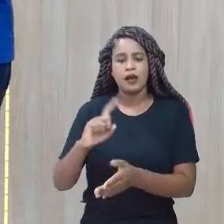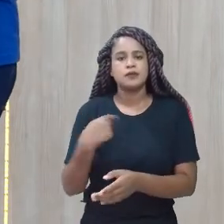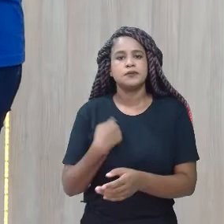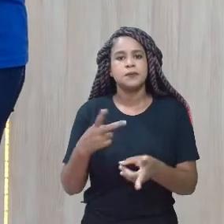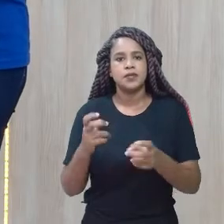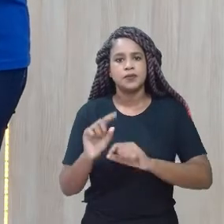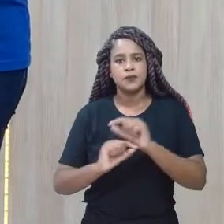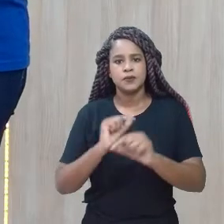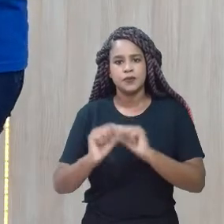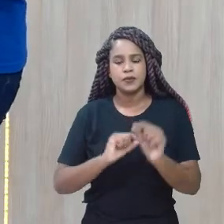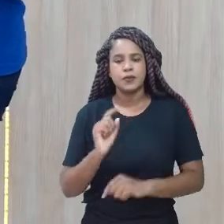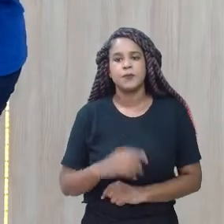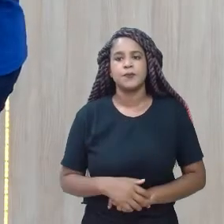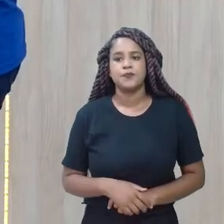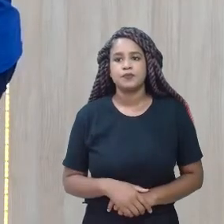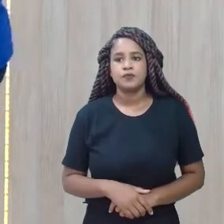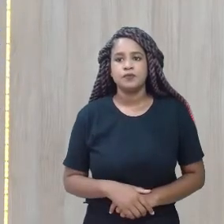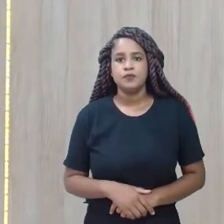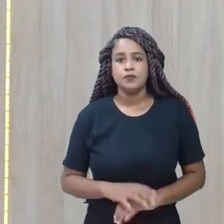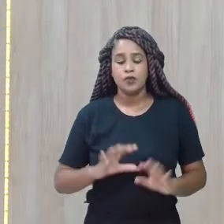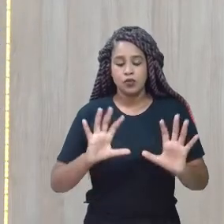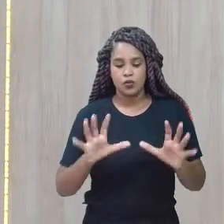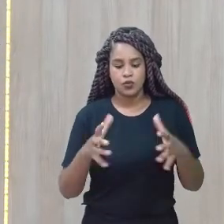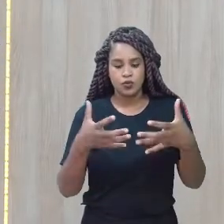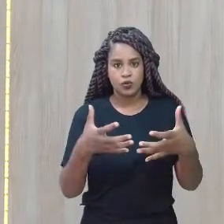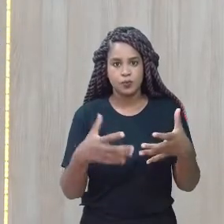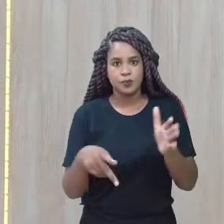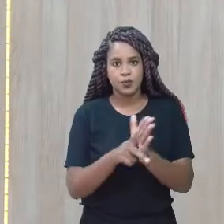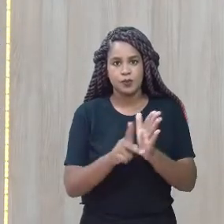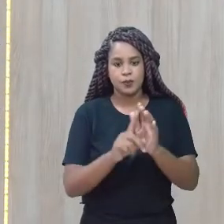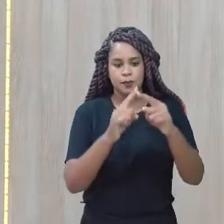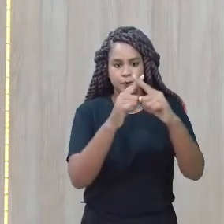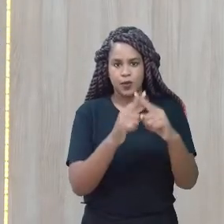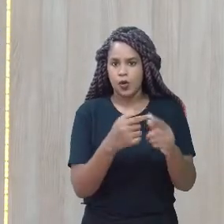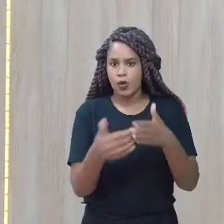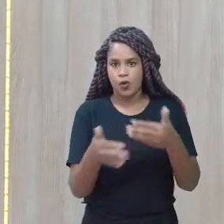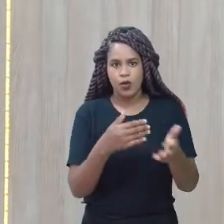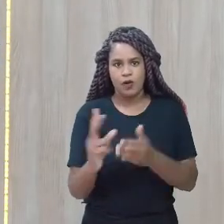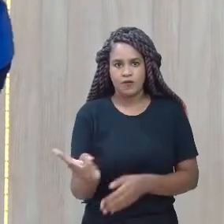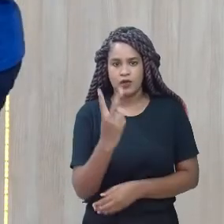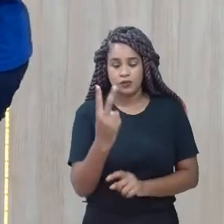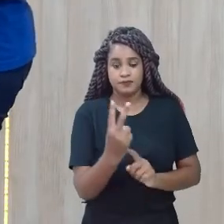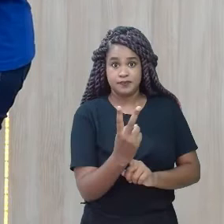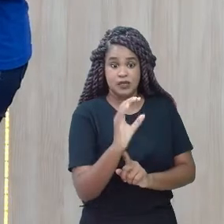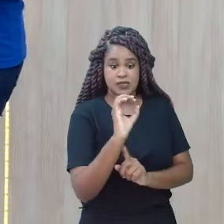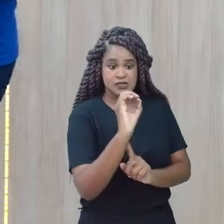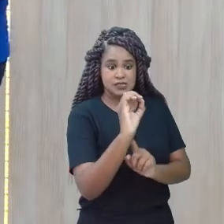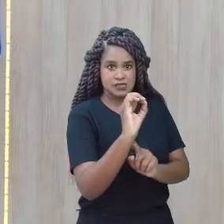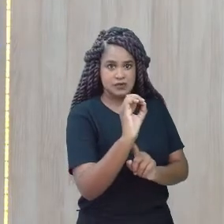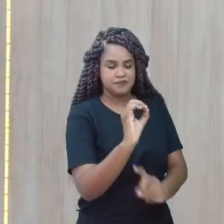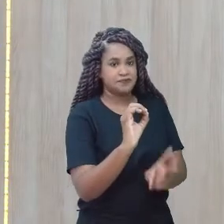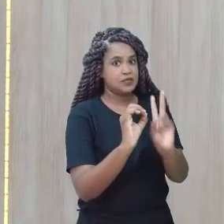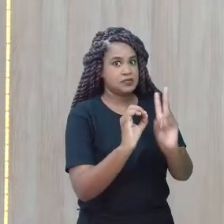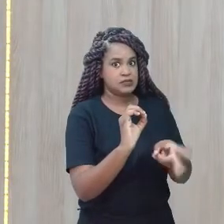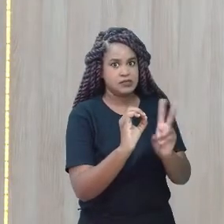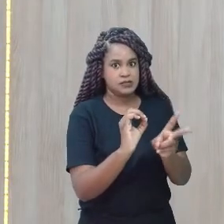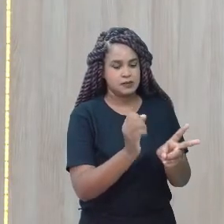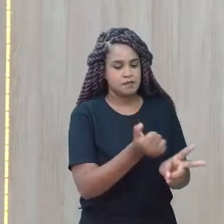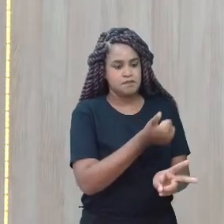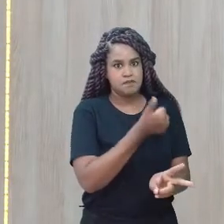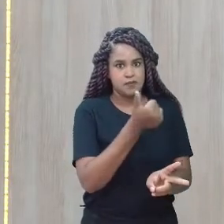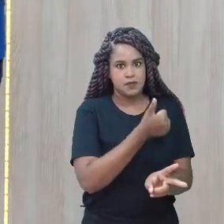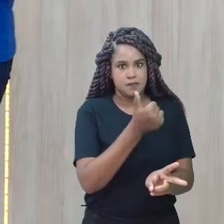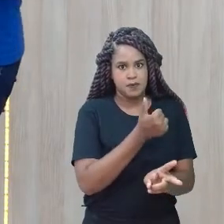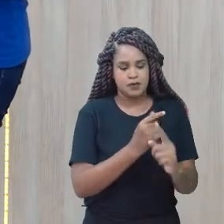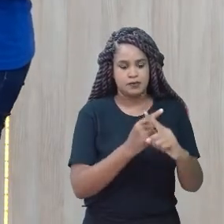perceber? De maneira geral, no conjunto dos múltiplos de qualquer valor, o 0 sempre vai ser o primeiro